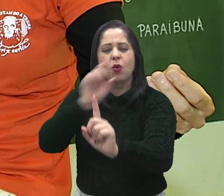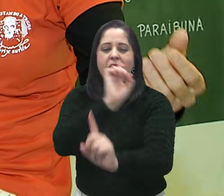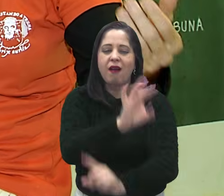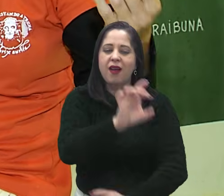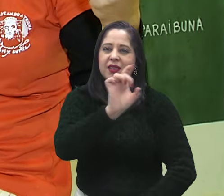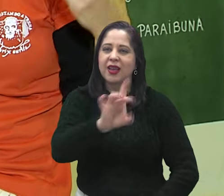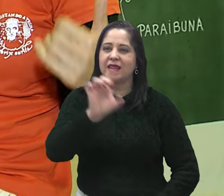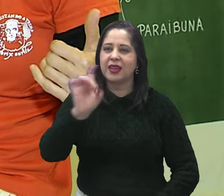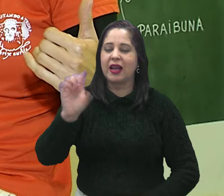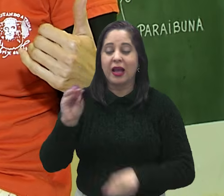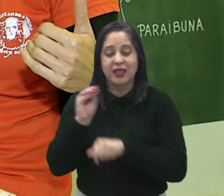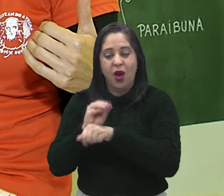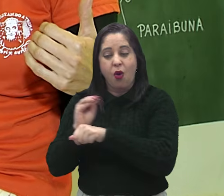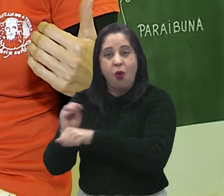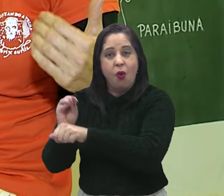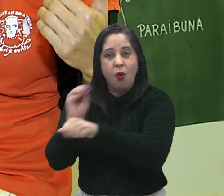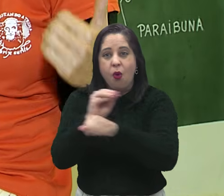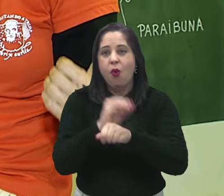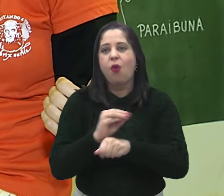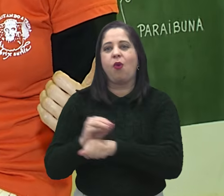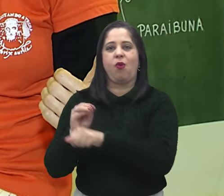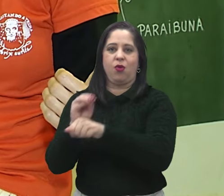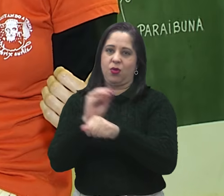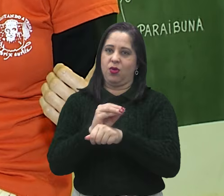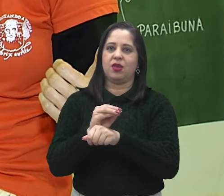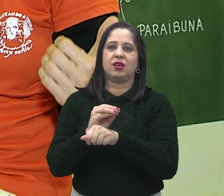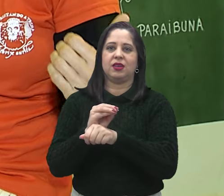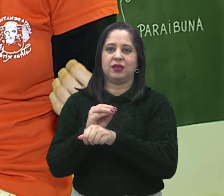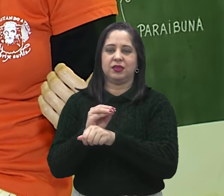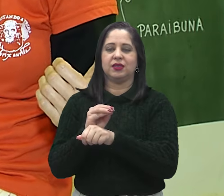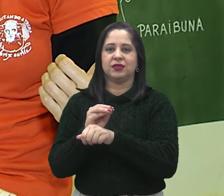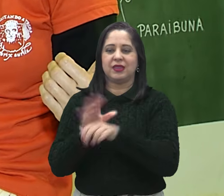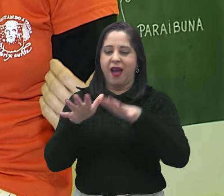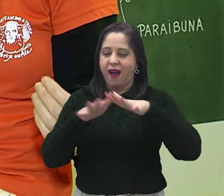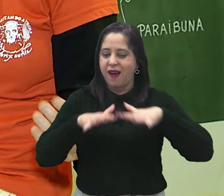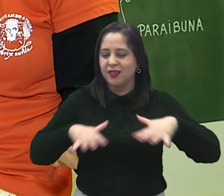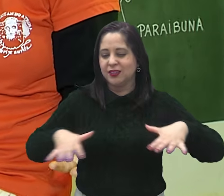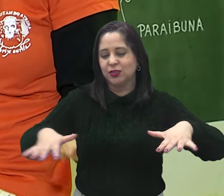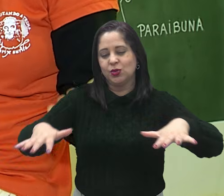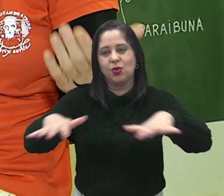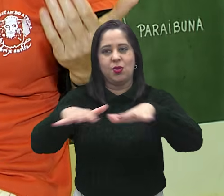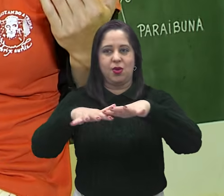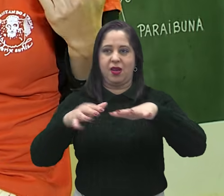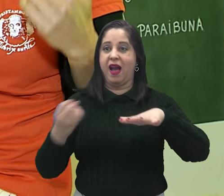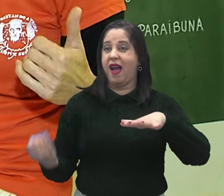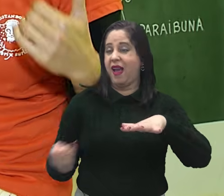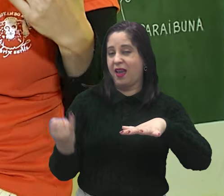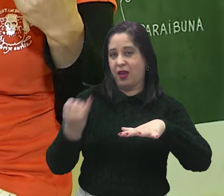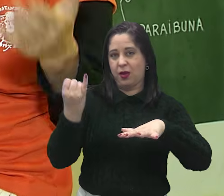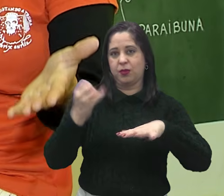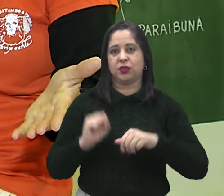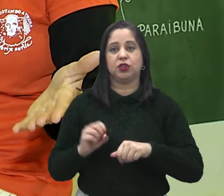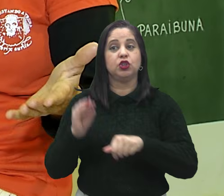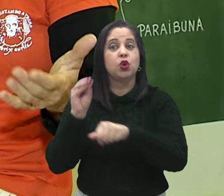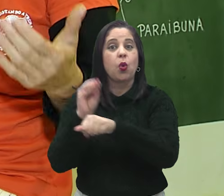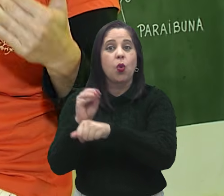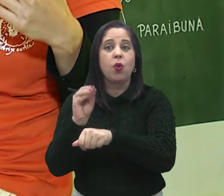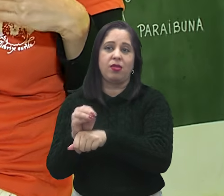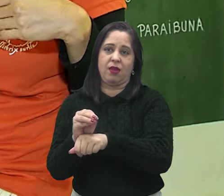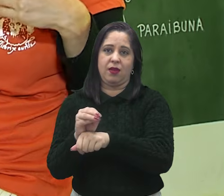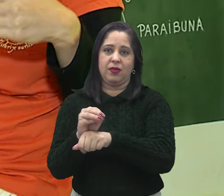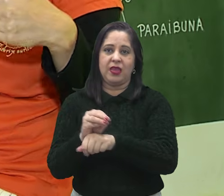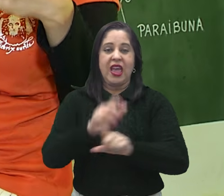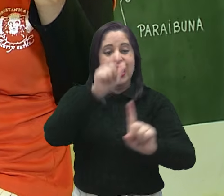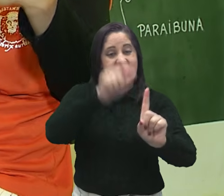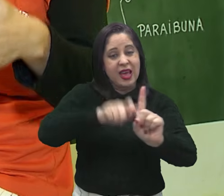cuidando daquilo que ela vê que é importante ser feito e que ela sabe que ela pode fazer, aquilo